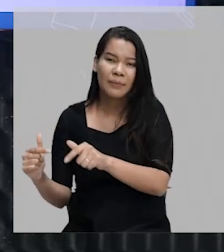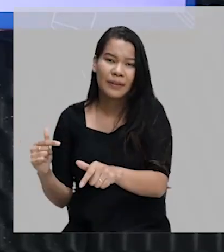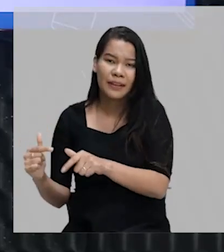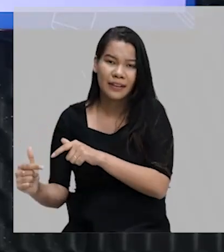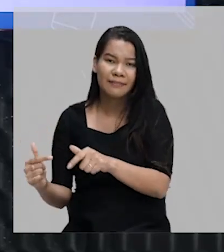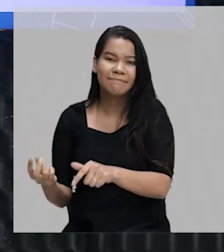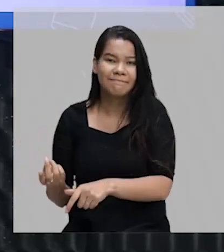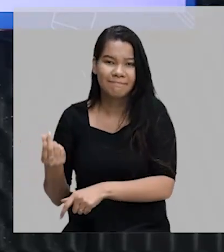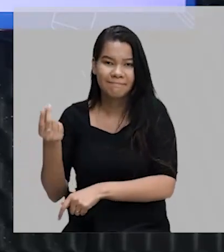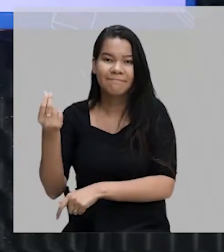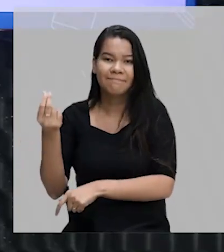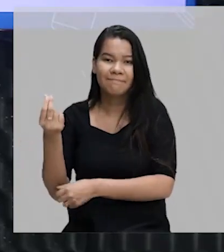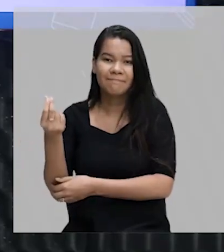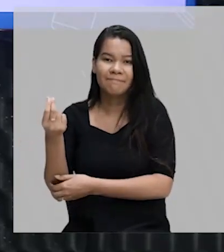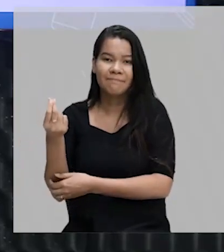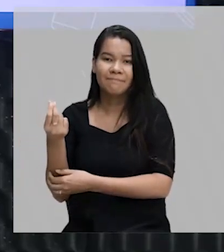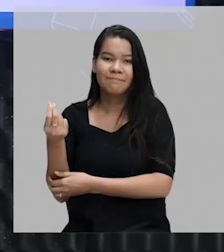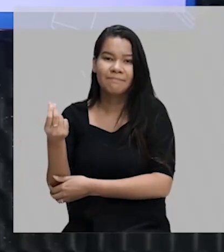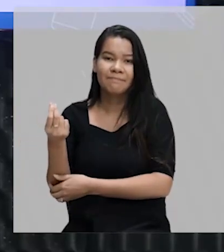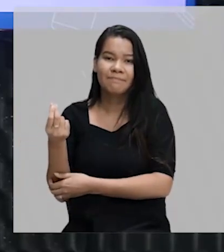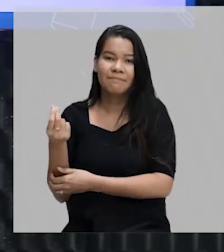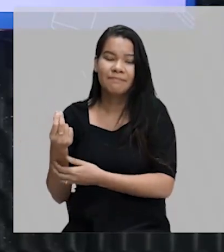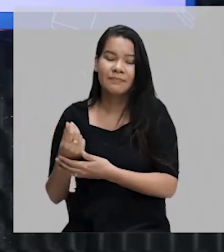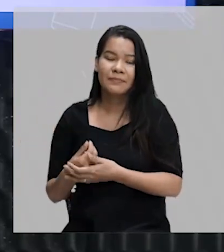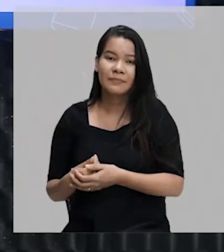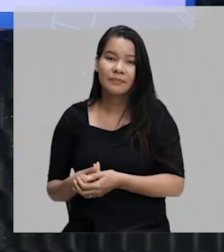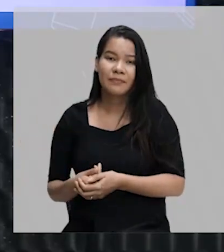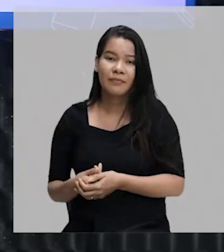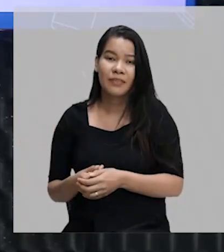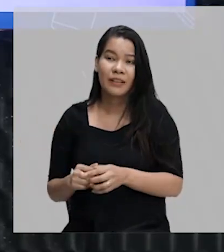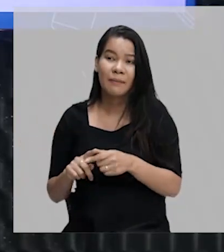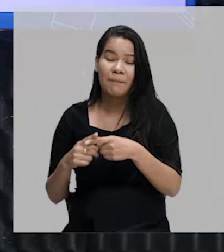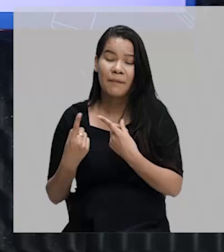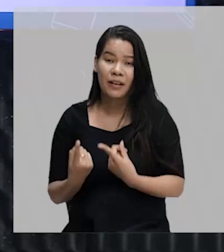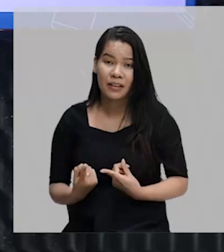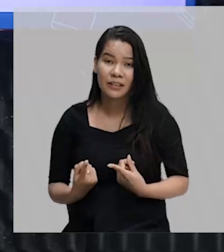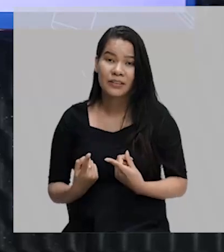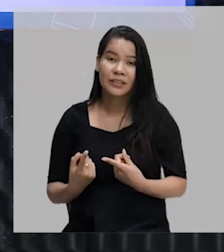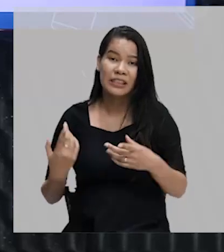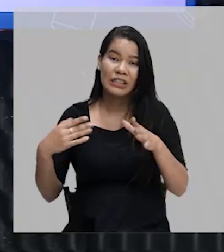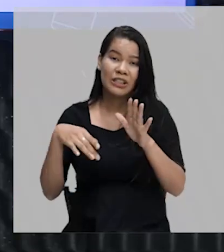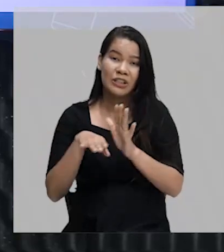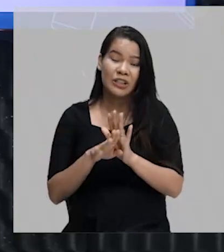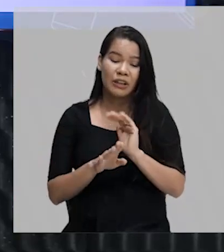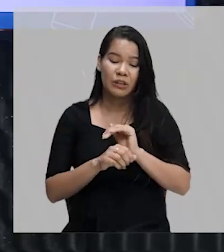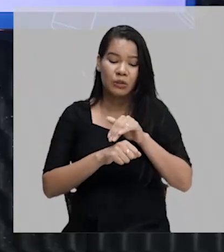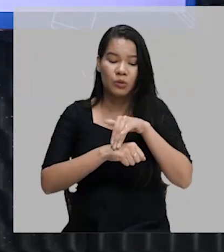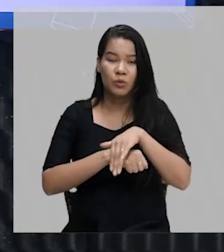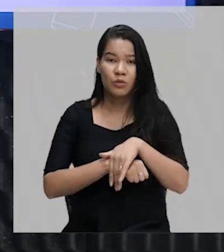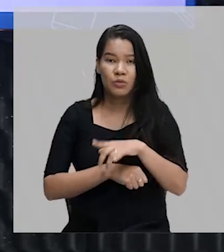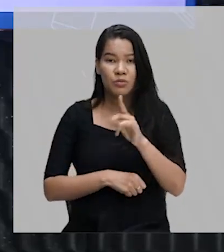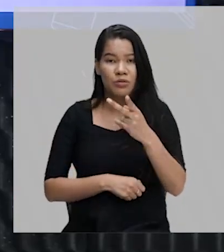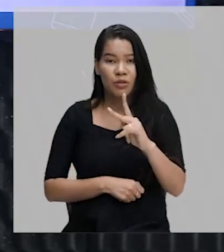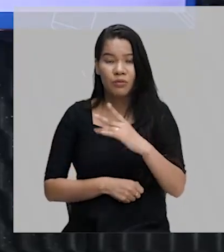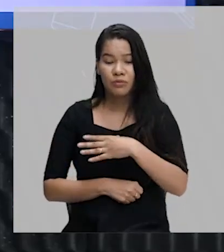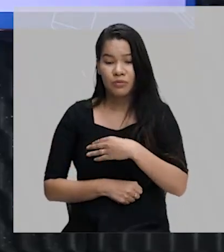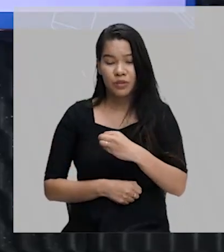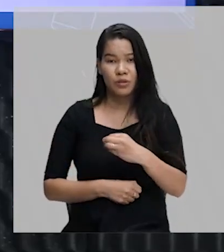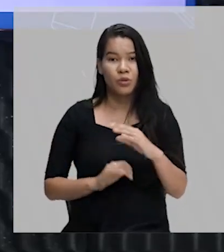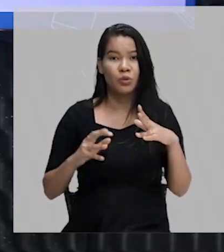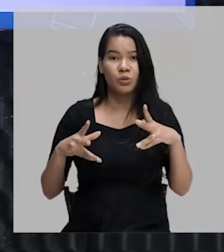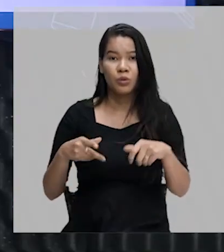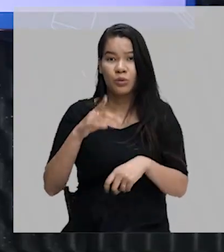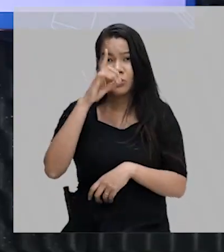esse sustento, esse suporte para os seus filhos. Mas chegou a noite, seu filho está o dia todo só em casa,